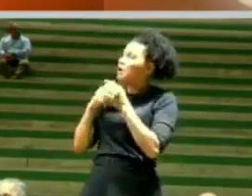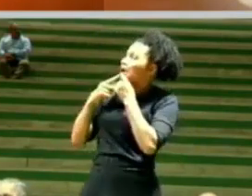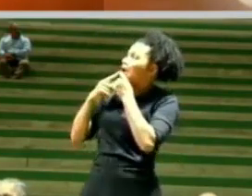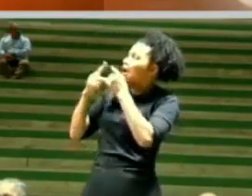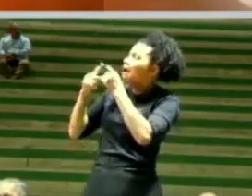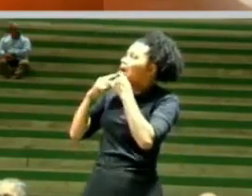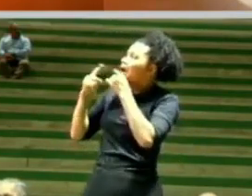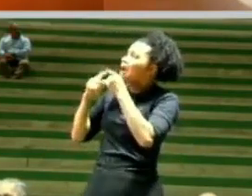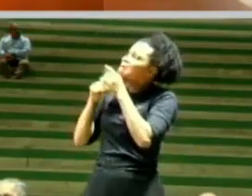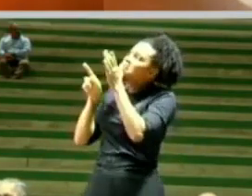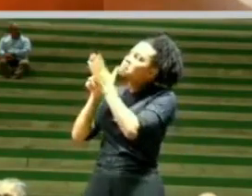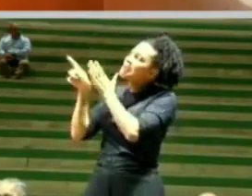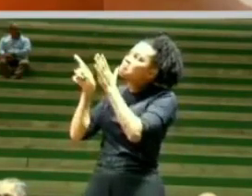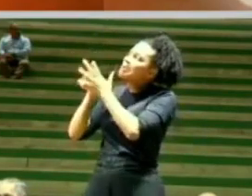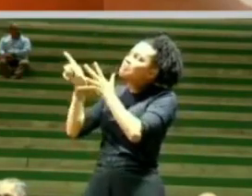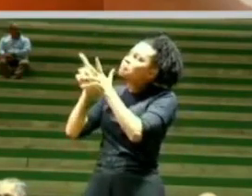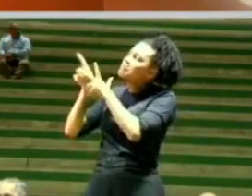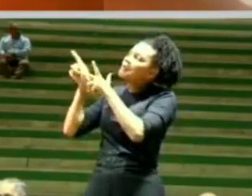Deus não é...